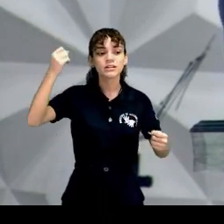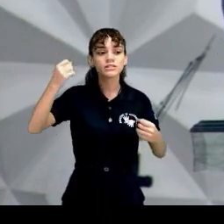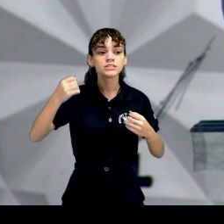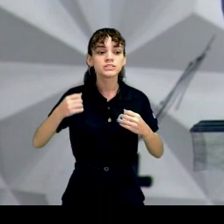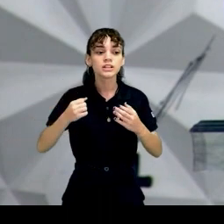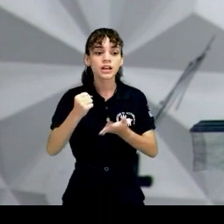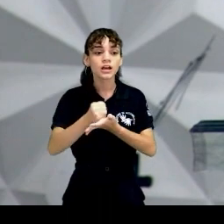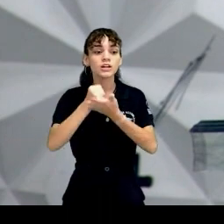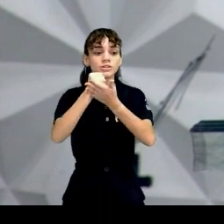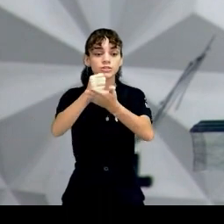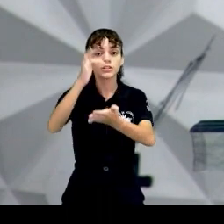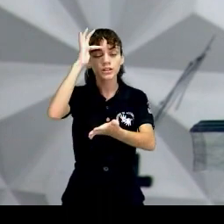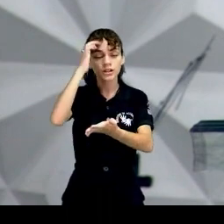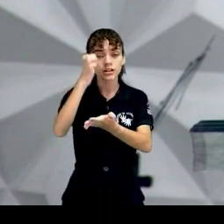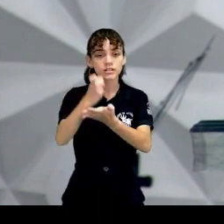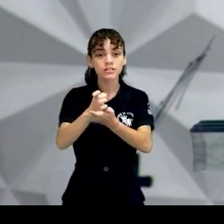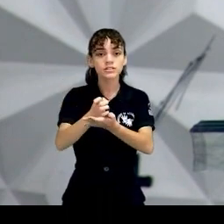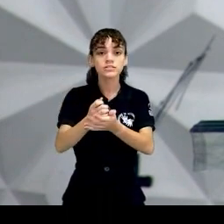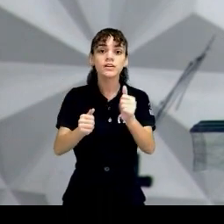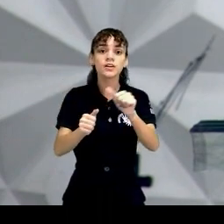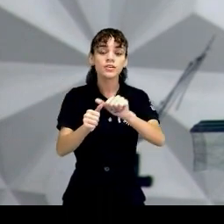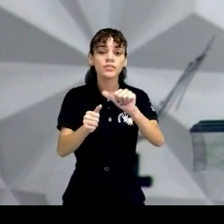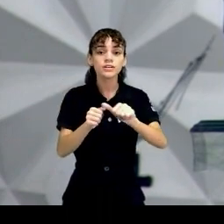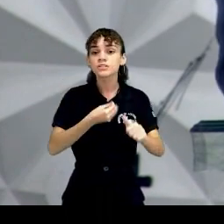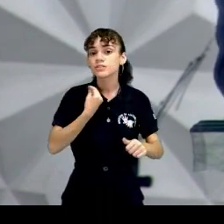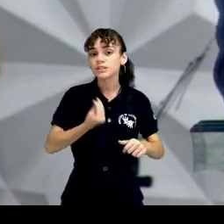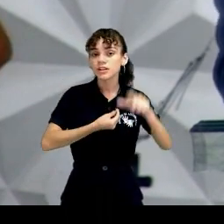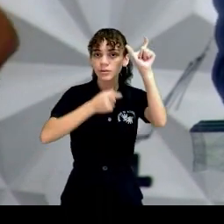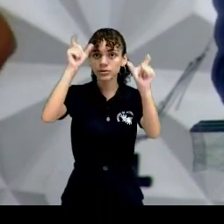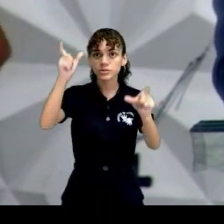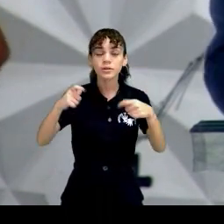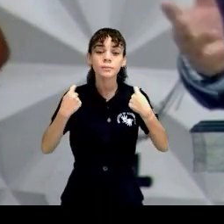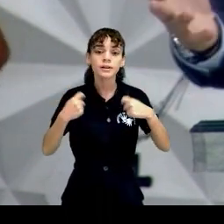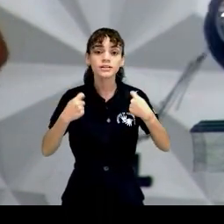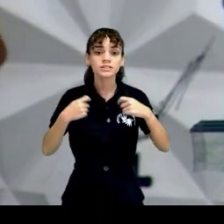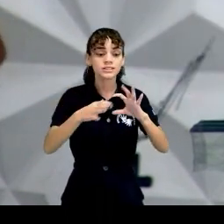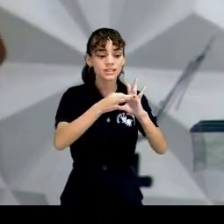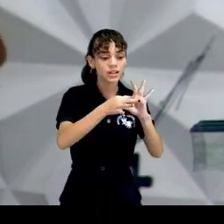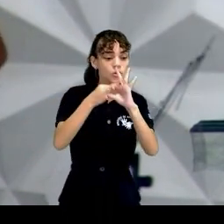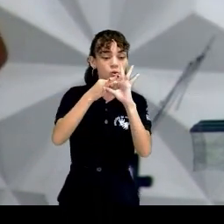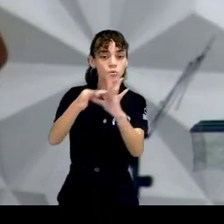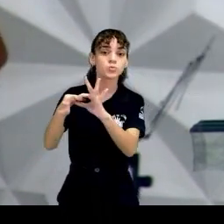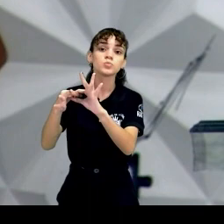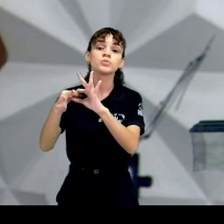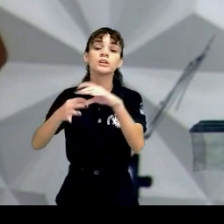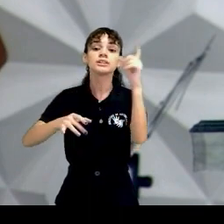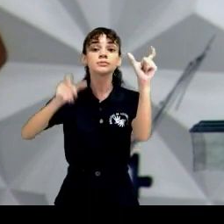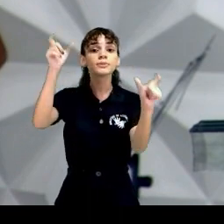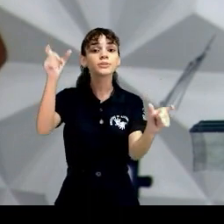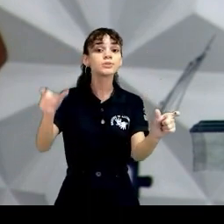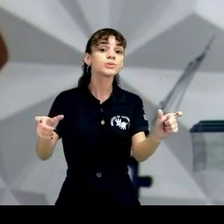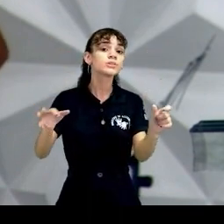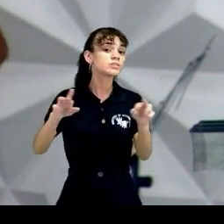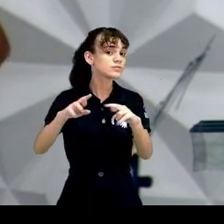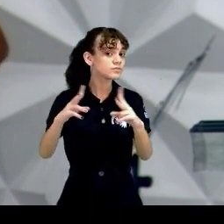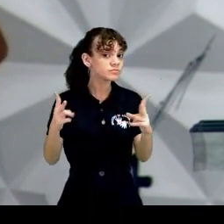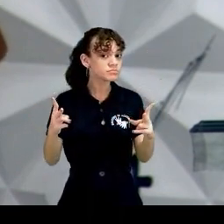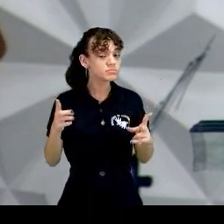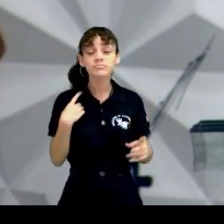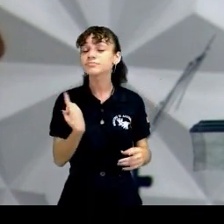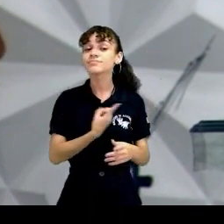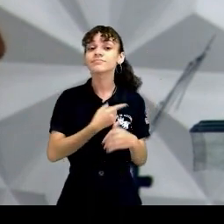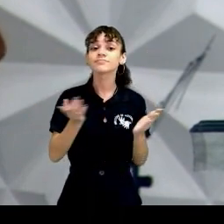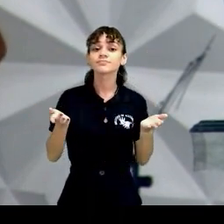une os diferentes. Aqui estamos nós, gente de toda cor, toda classe, todo